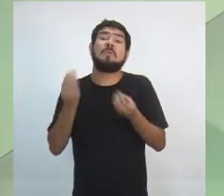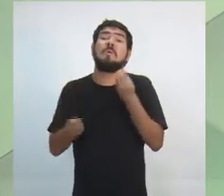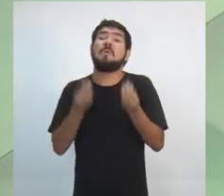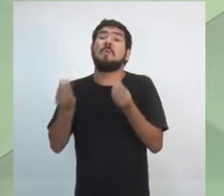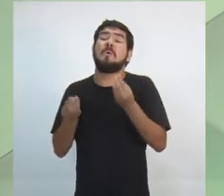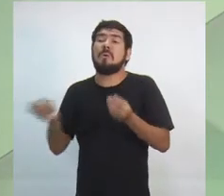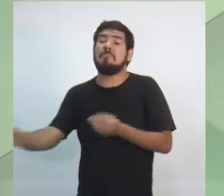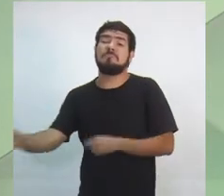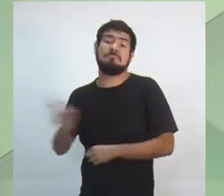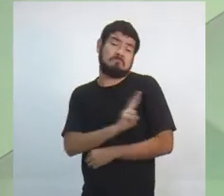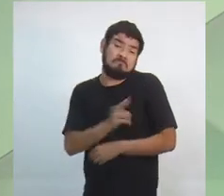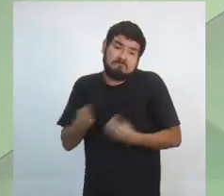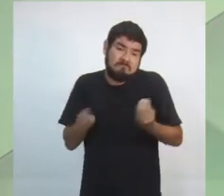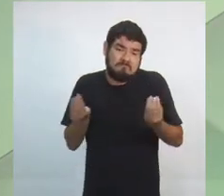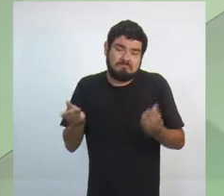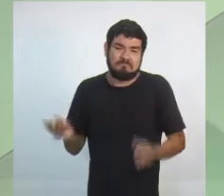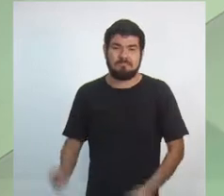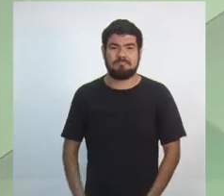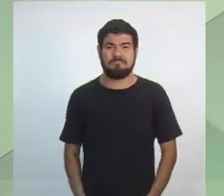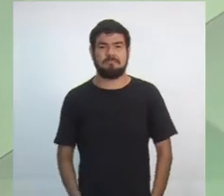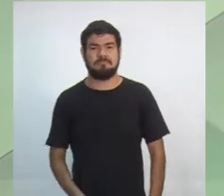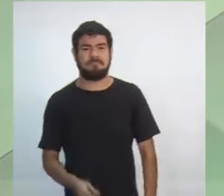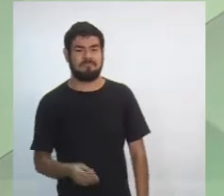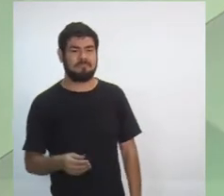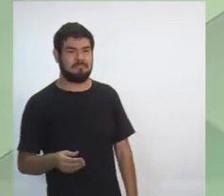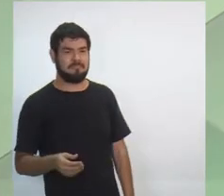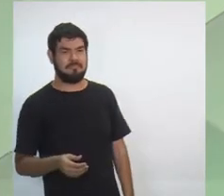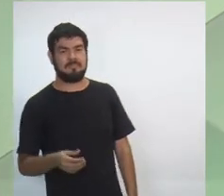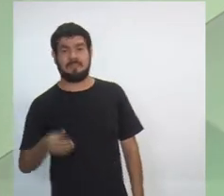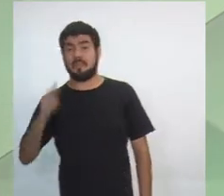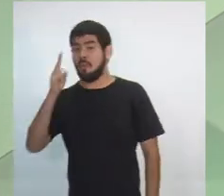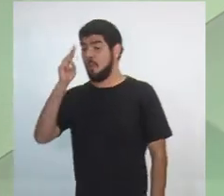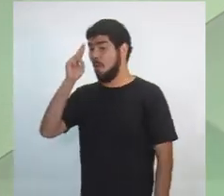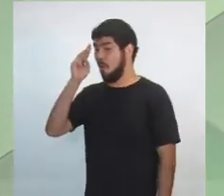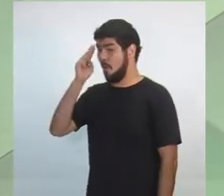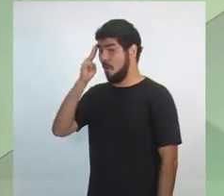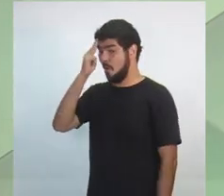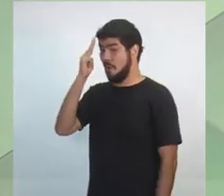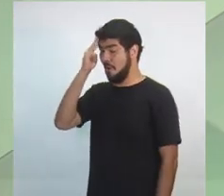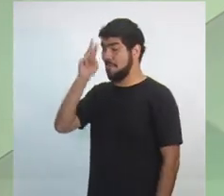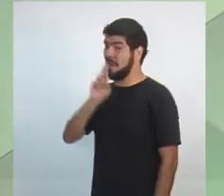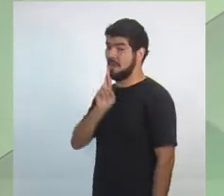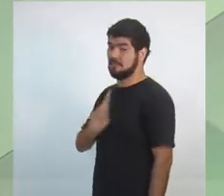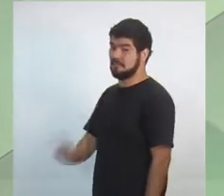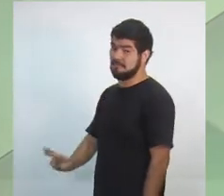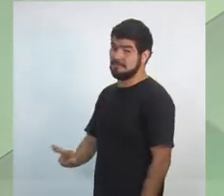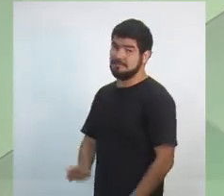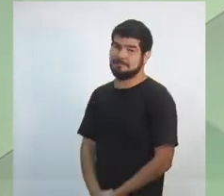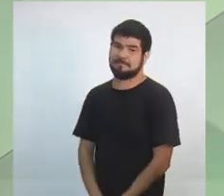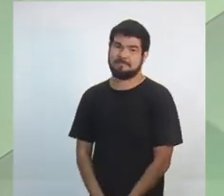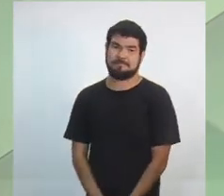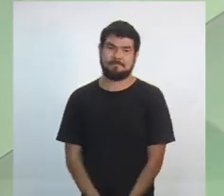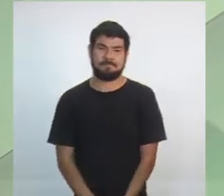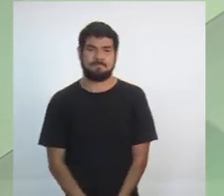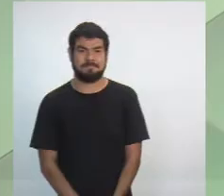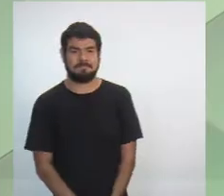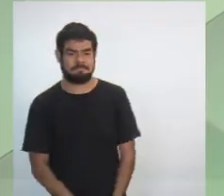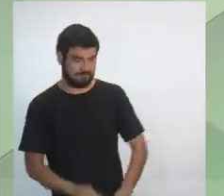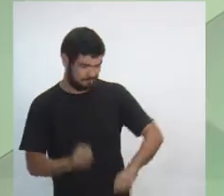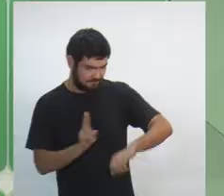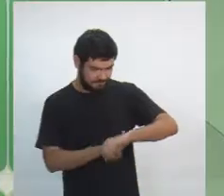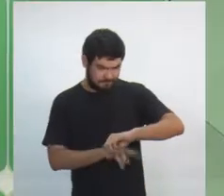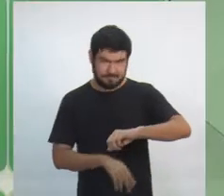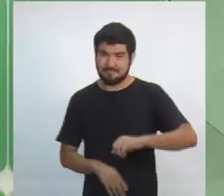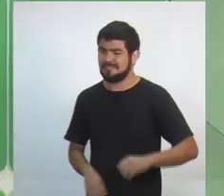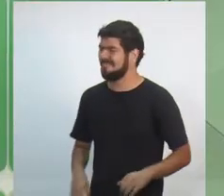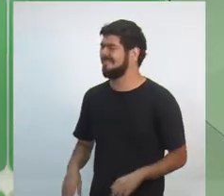Agora, cronômetro na tela. 3 minutos, candidato Omar Aziz vai responder ao questionamento do candidato Wilson Lima. Cronômetro, obrigado.